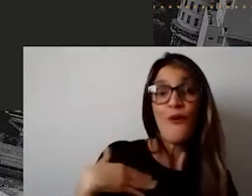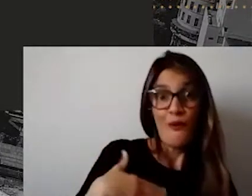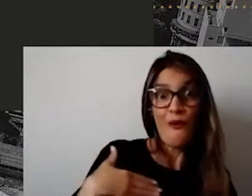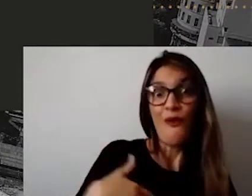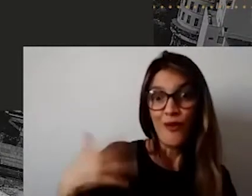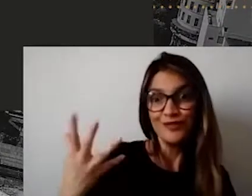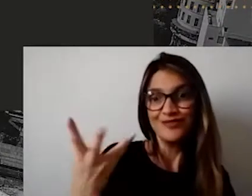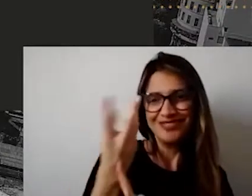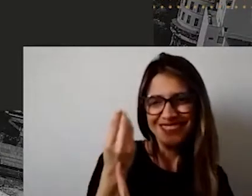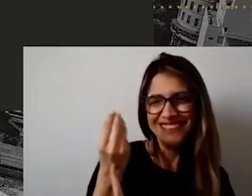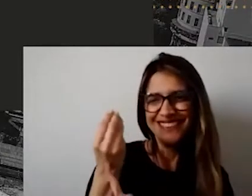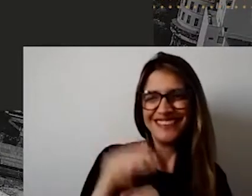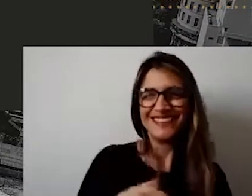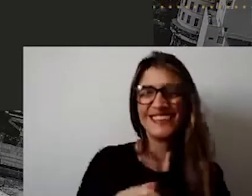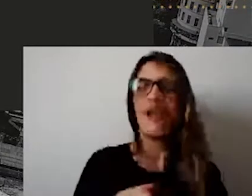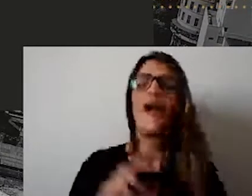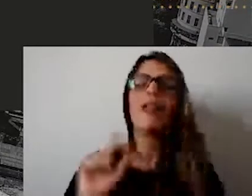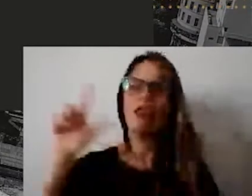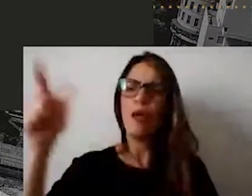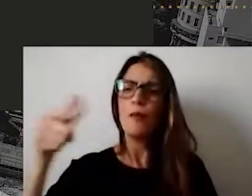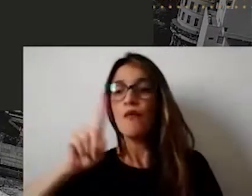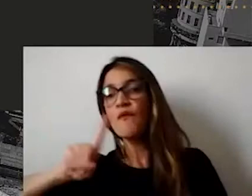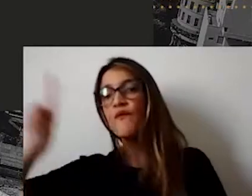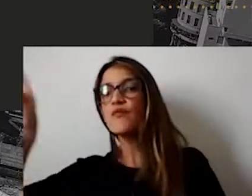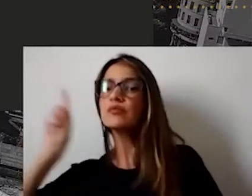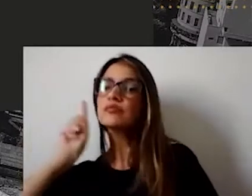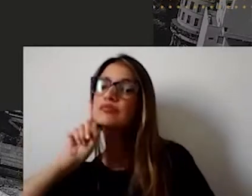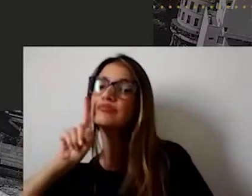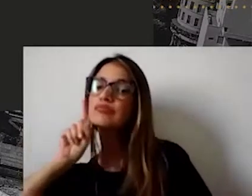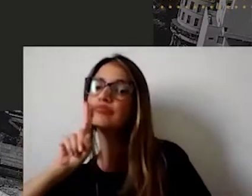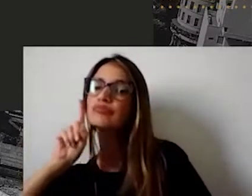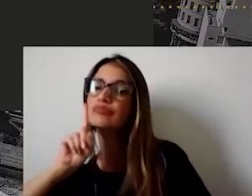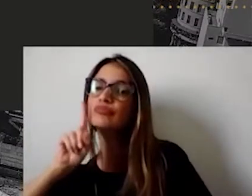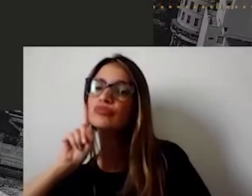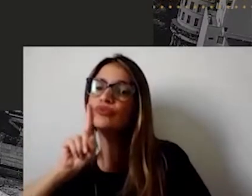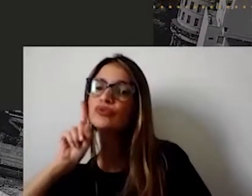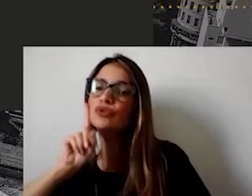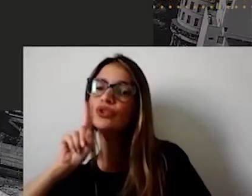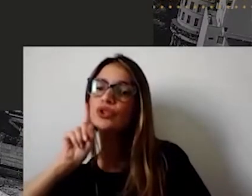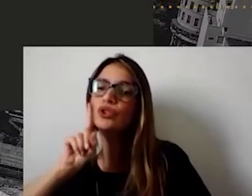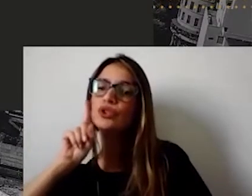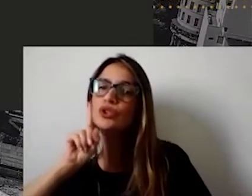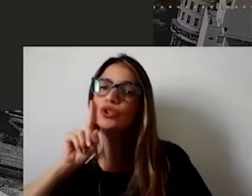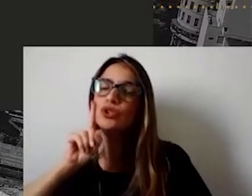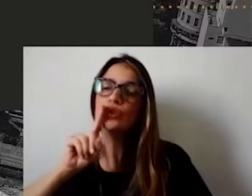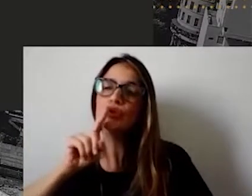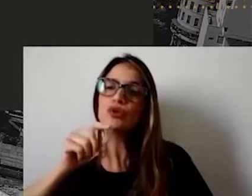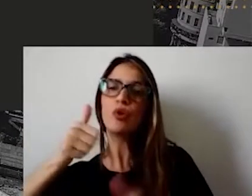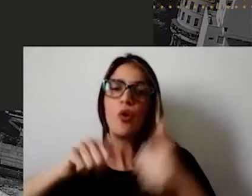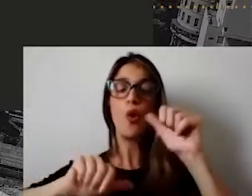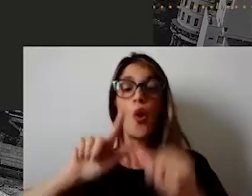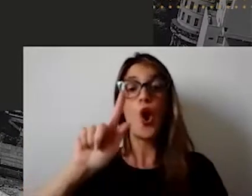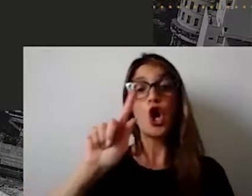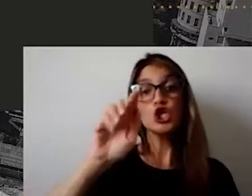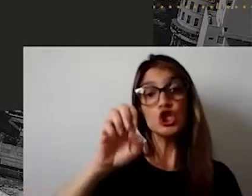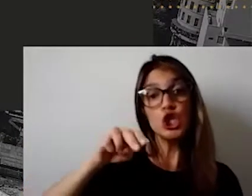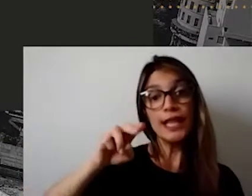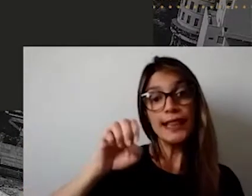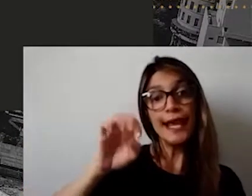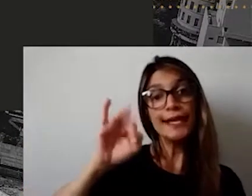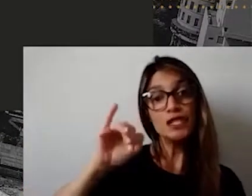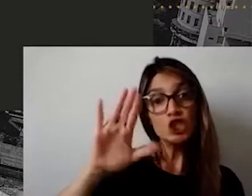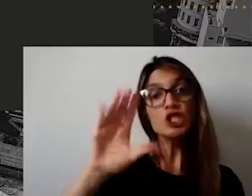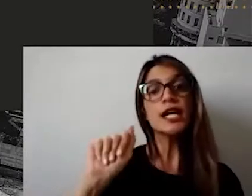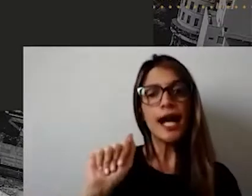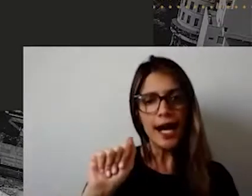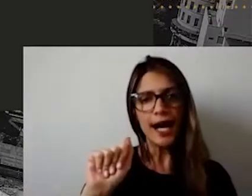eu fui fazer meu PhD nos Estados Unidos, aí já fui em genética. Eu fui estudar a evolução de espécies, Darwin, etc., como que isso